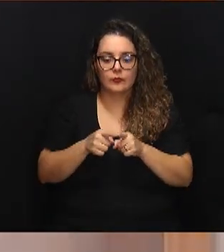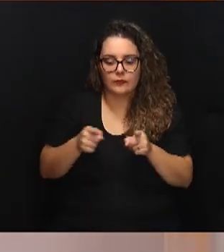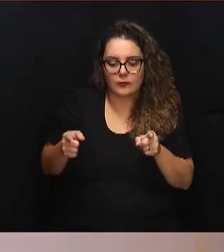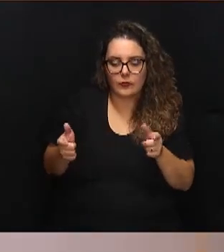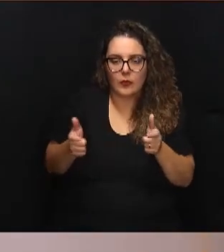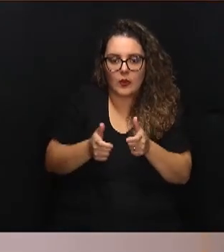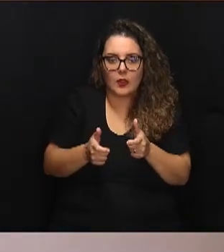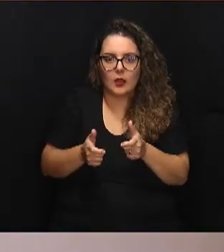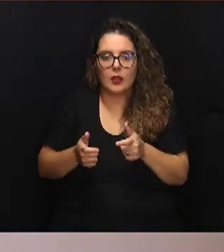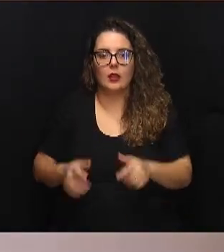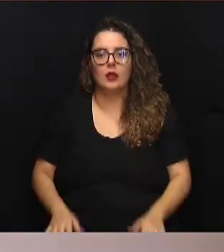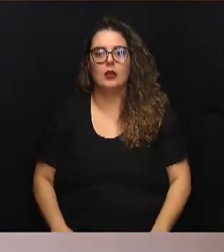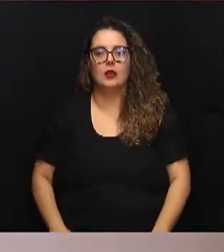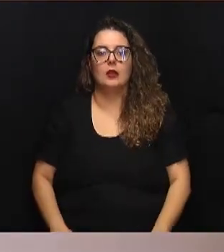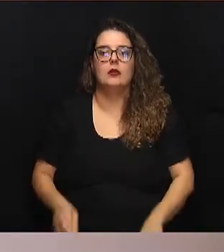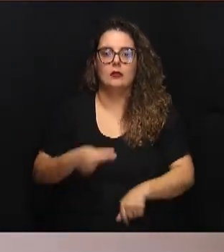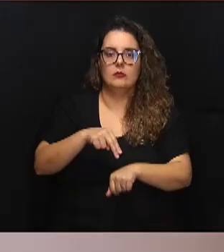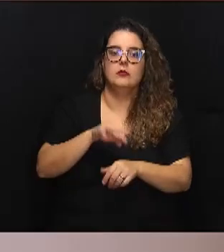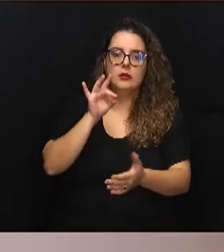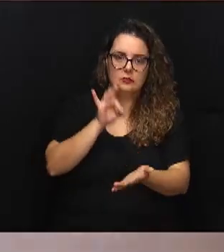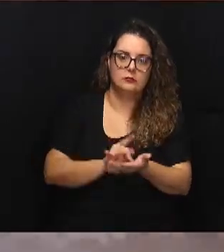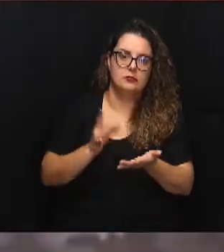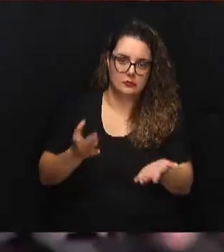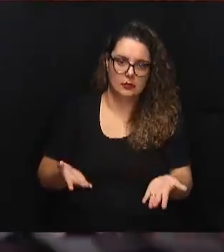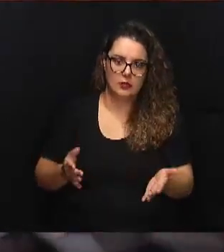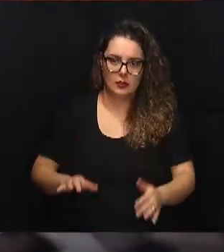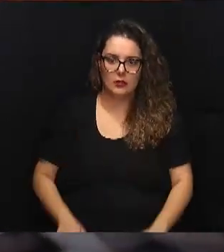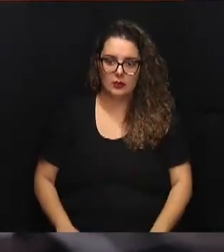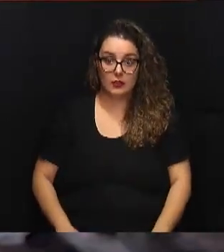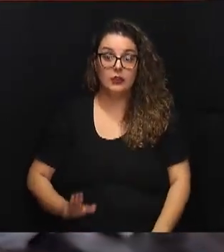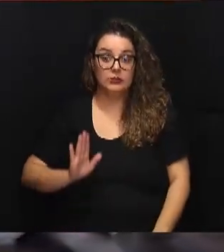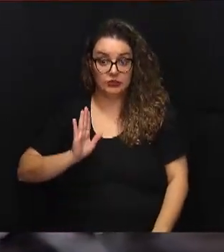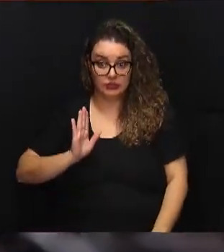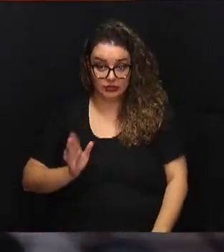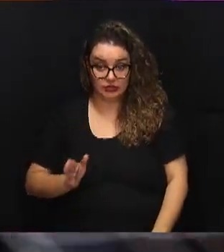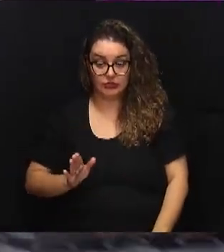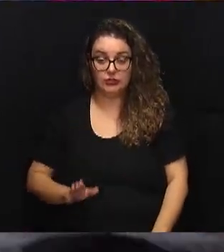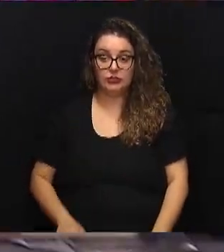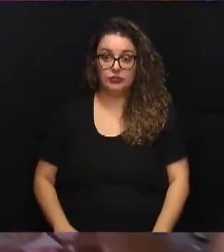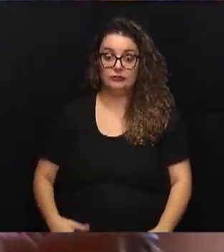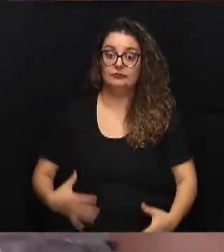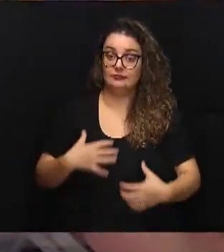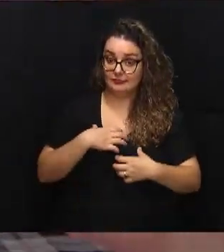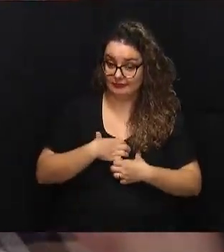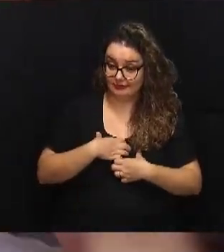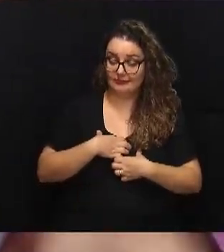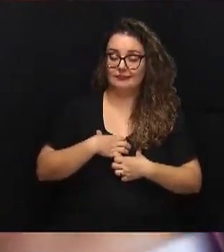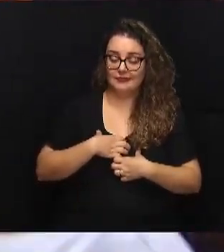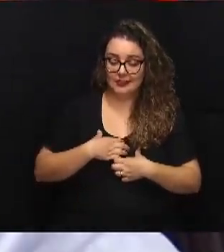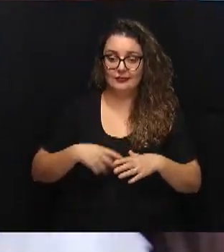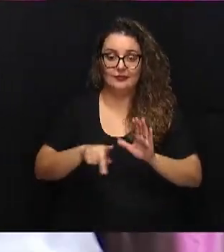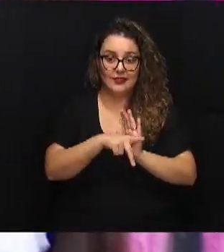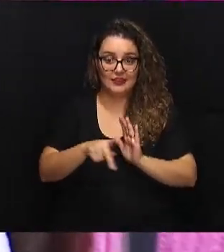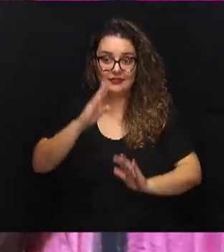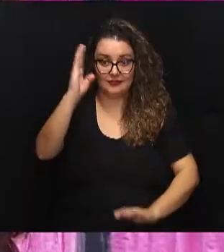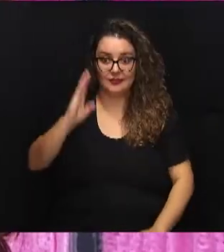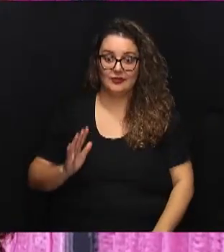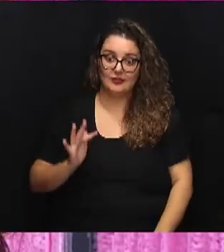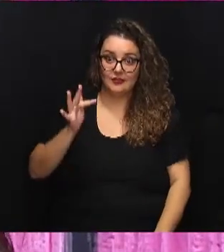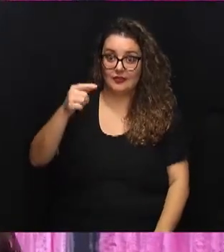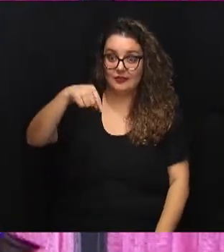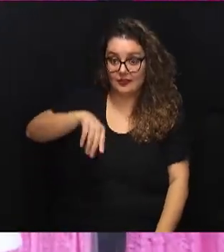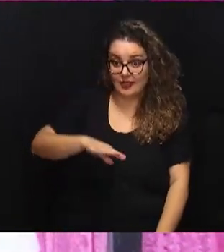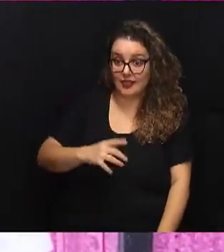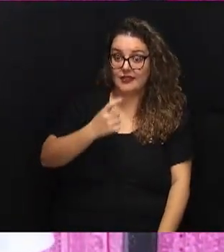me nacionalizar, porque já estou, me sinto brasileira. Meu futuro aqui no